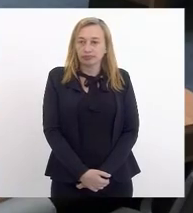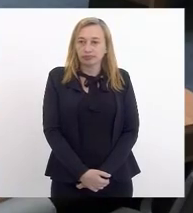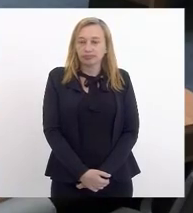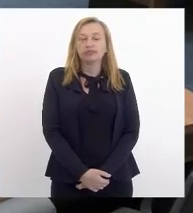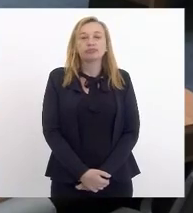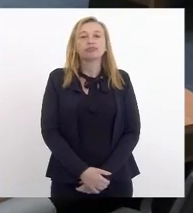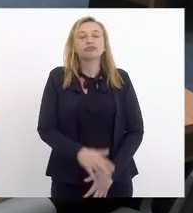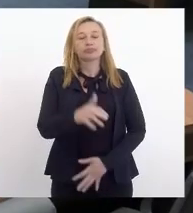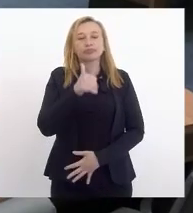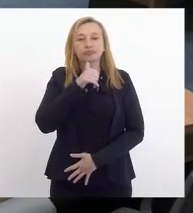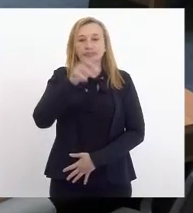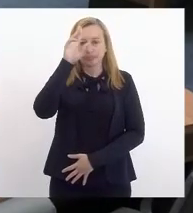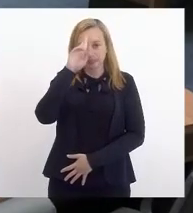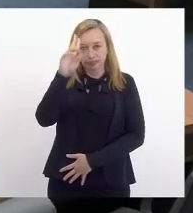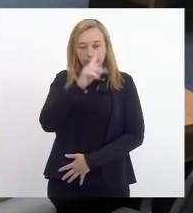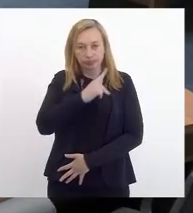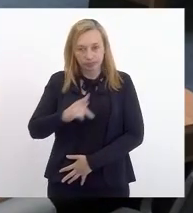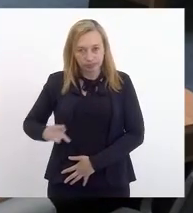Senhora presidente,